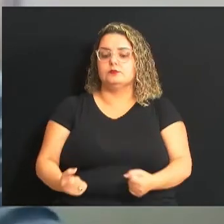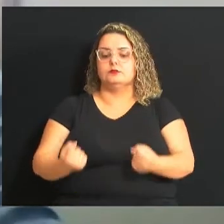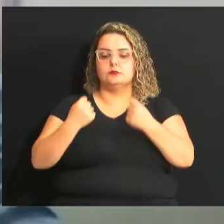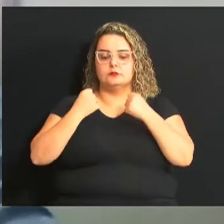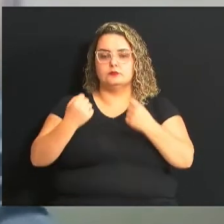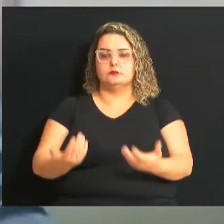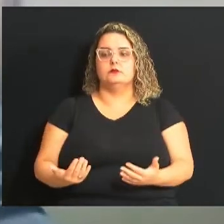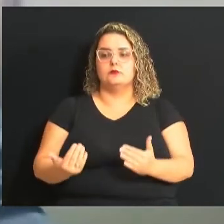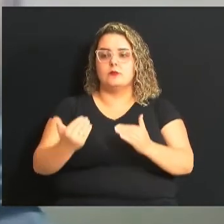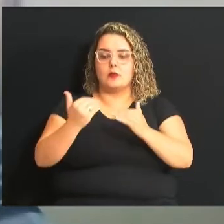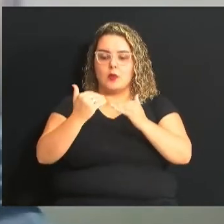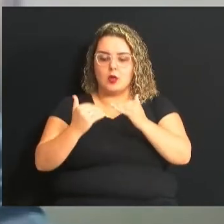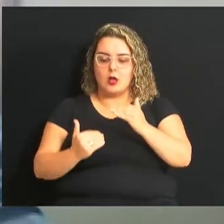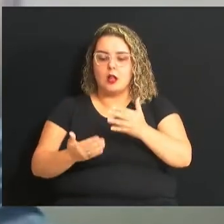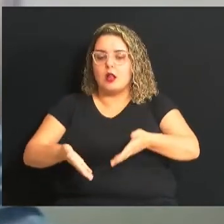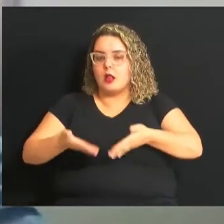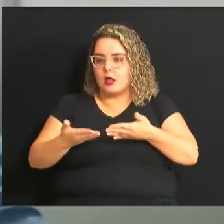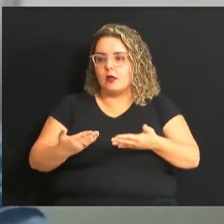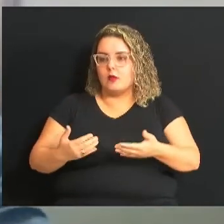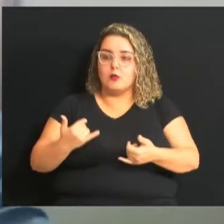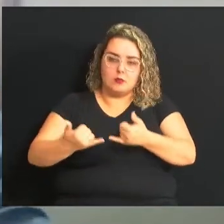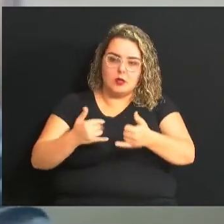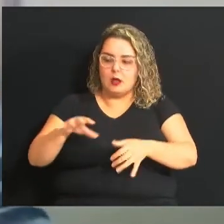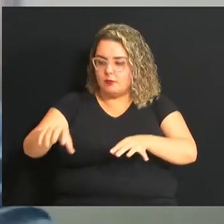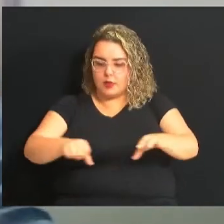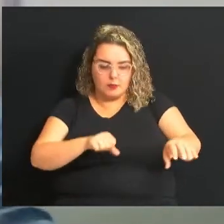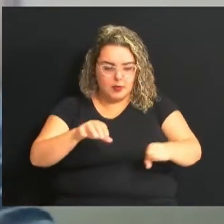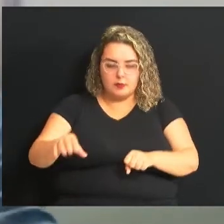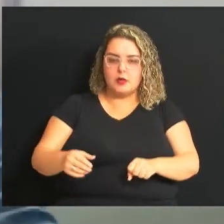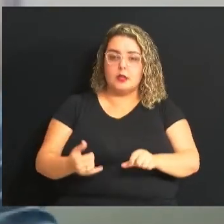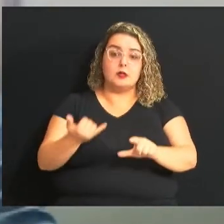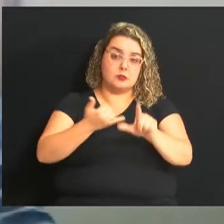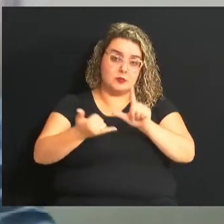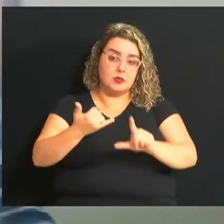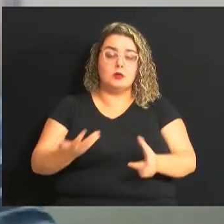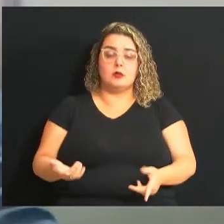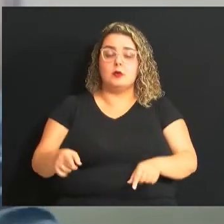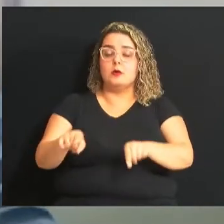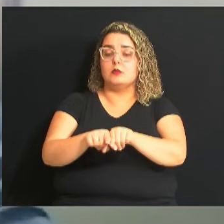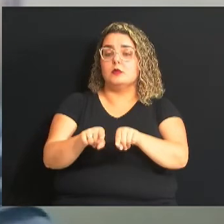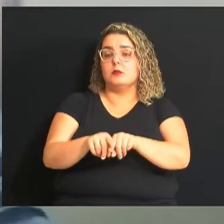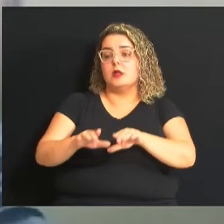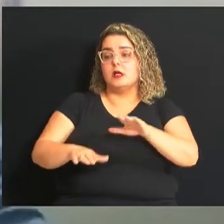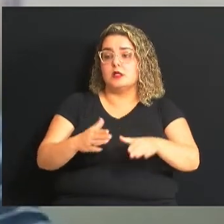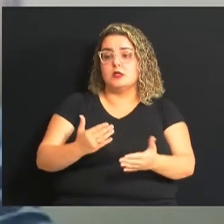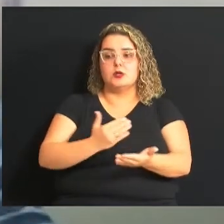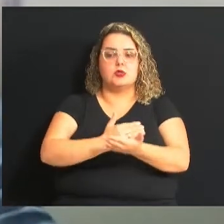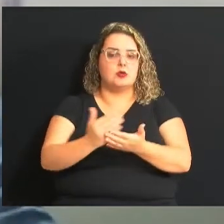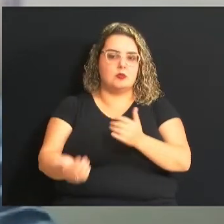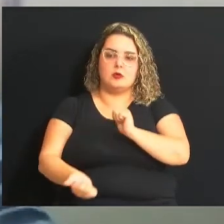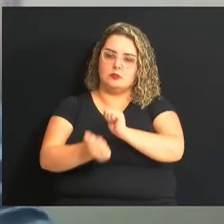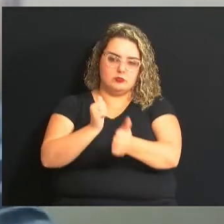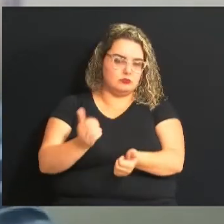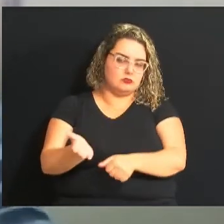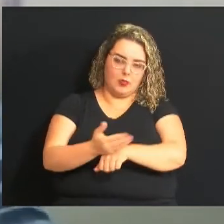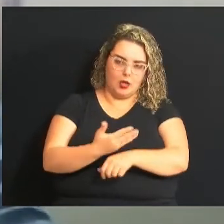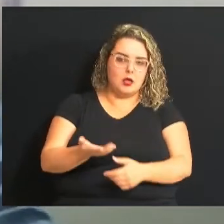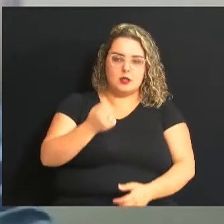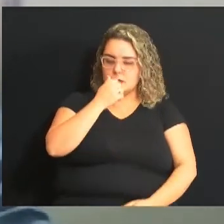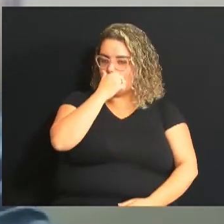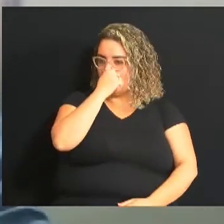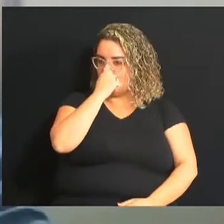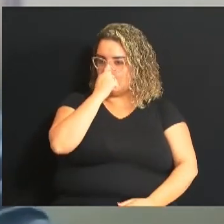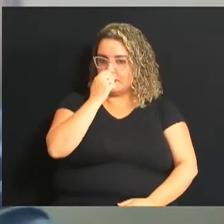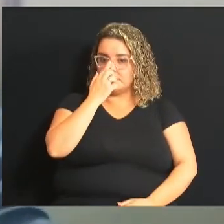baixa intensidade, como brincar de pega-pega, e ser uma atividade lúdica, como, às vezes, alguém que já inicia no esporte muito cedo, né? Então, não tem